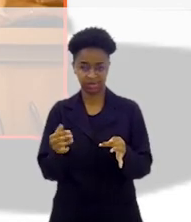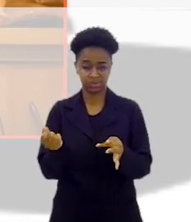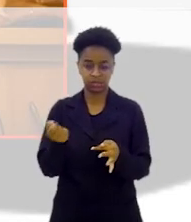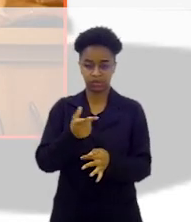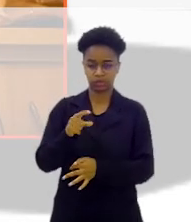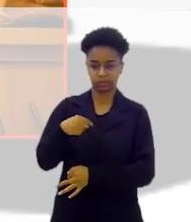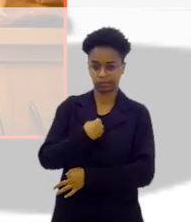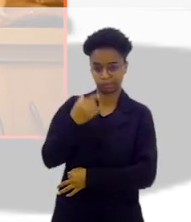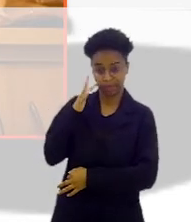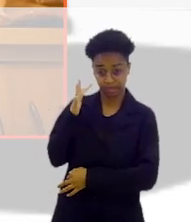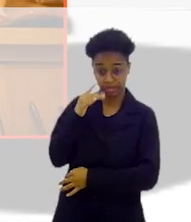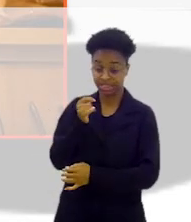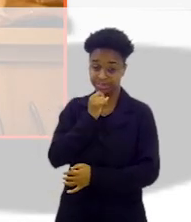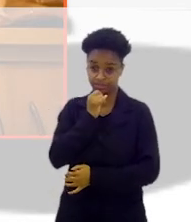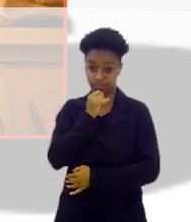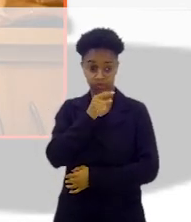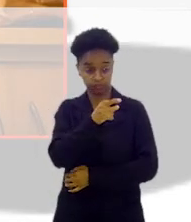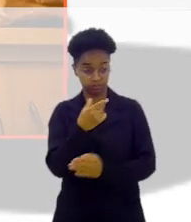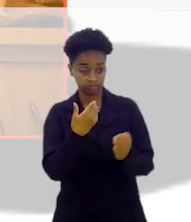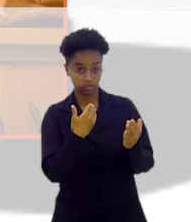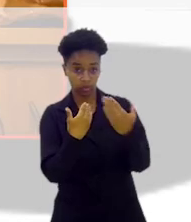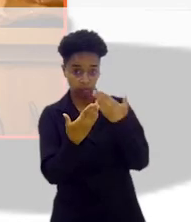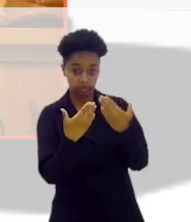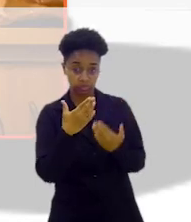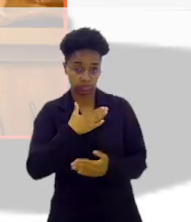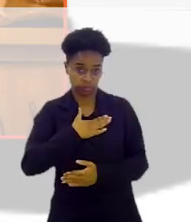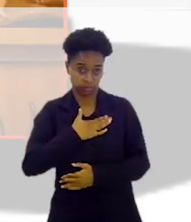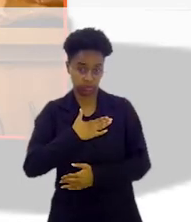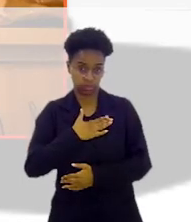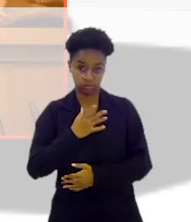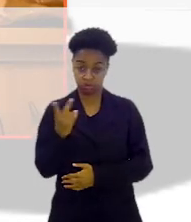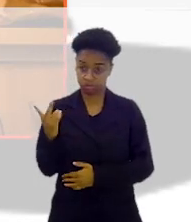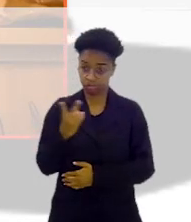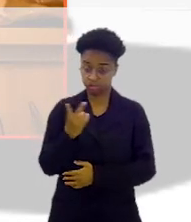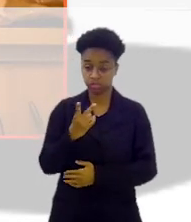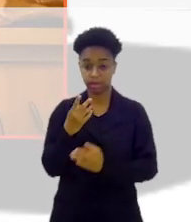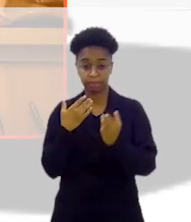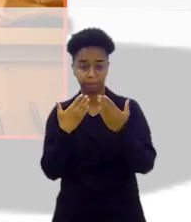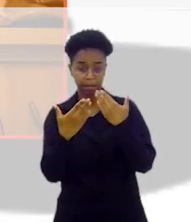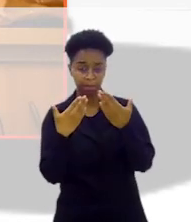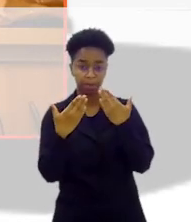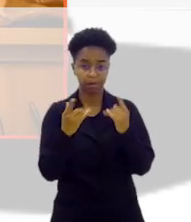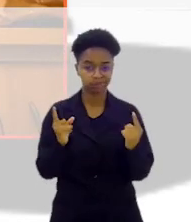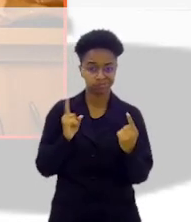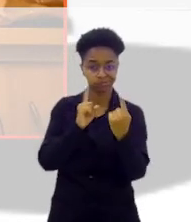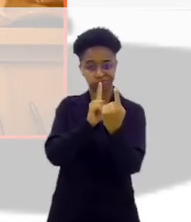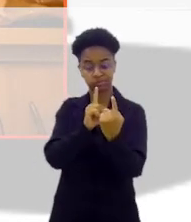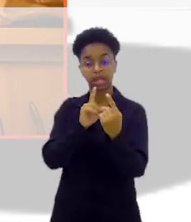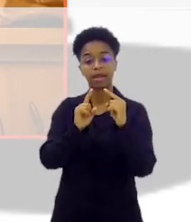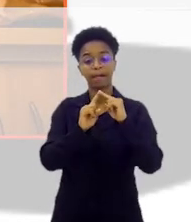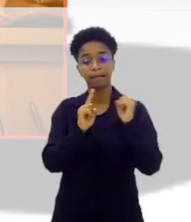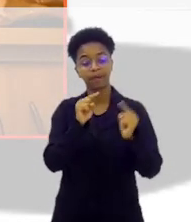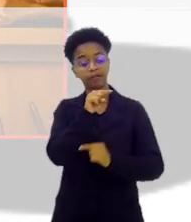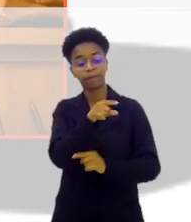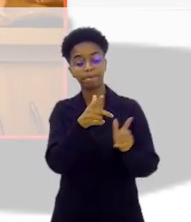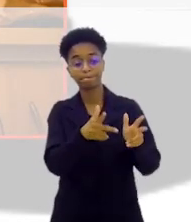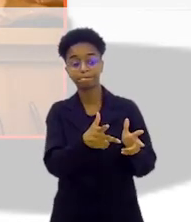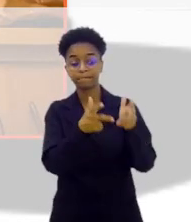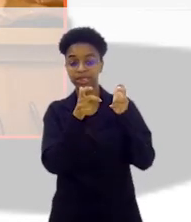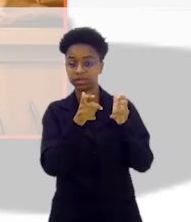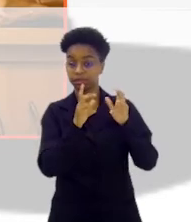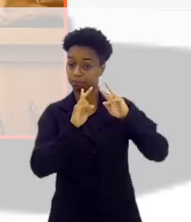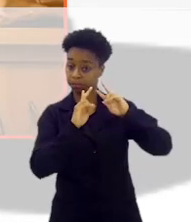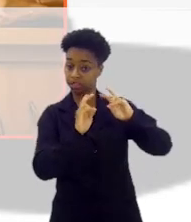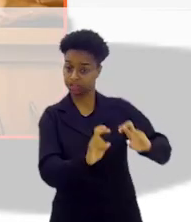do que se pode imaginar. Você vê, você está conversando comigo. Aqui nós estamos falando tete a tete e você